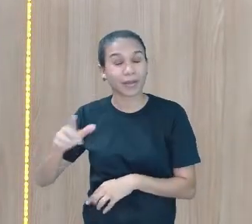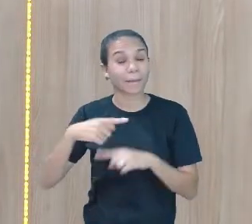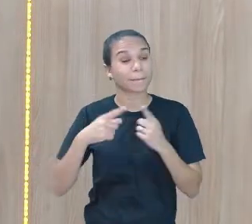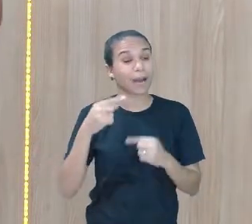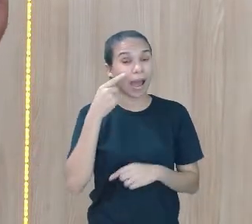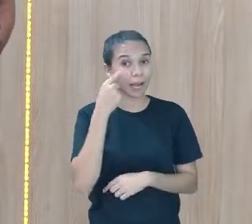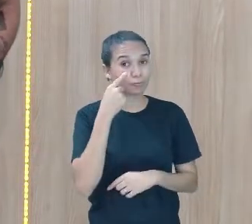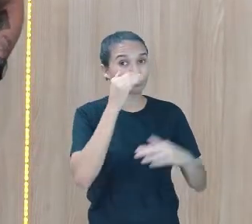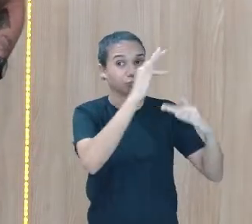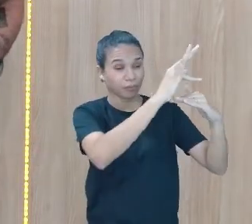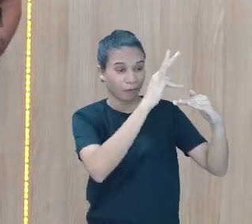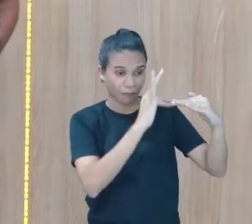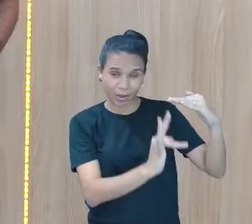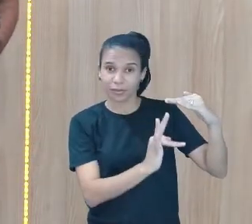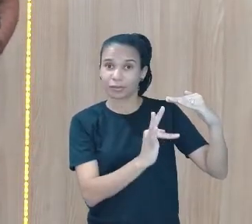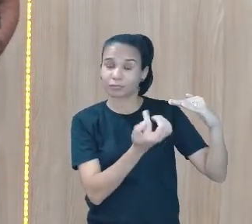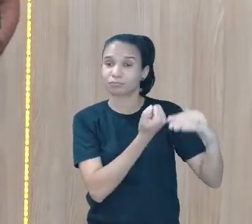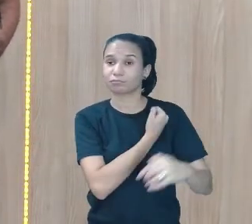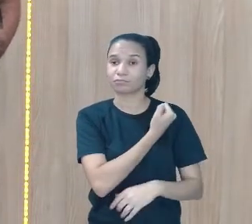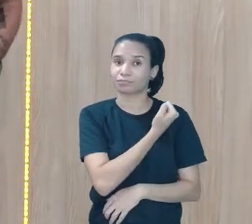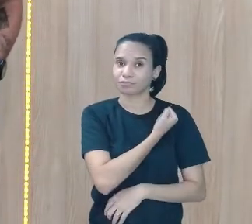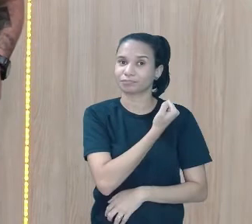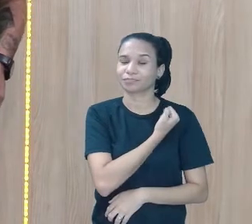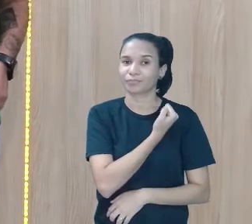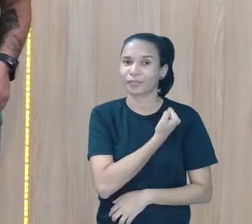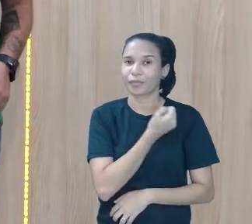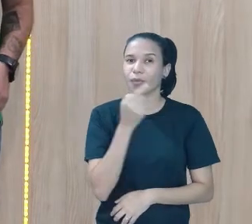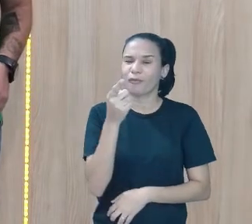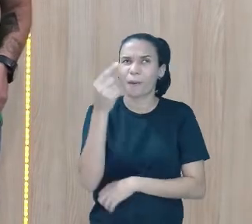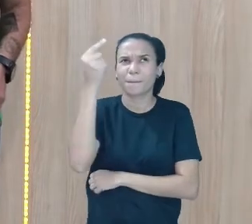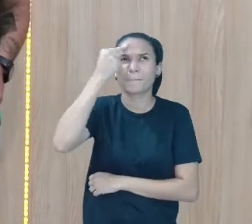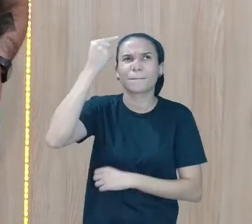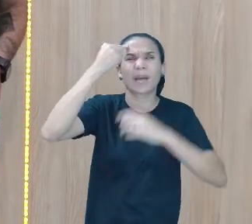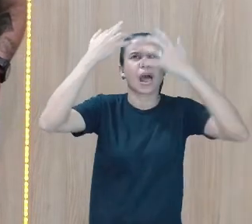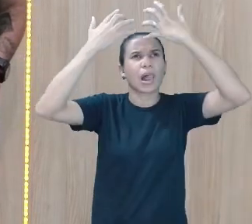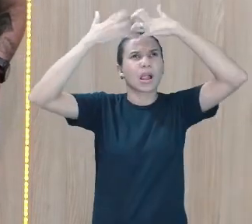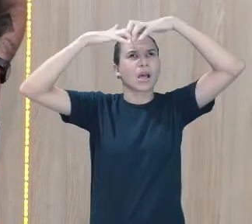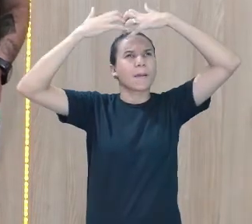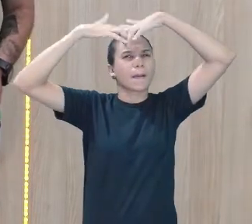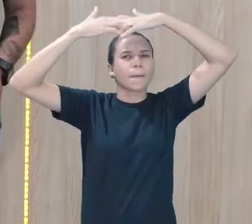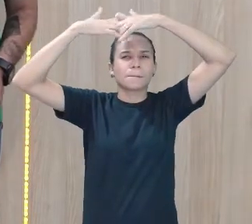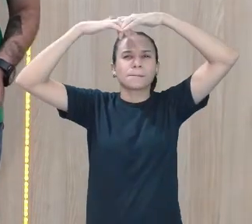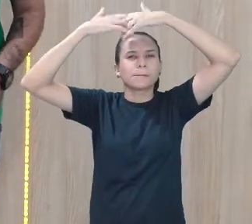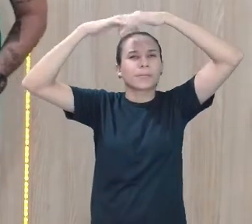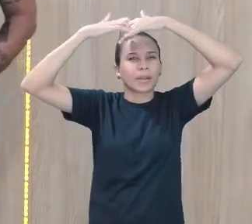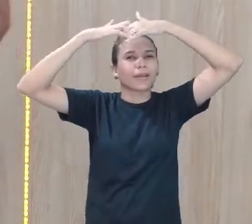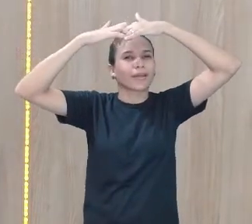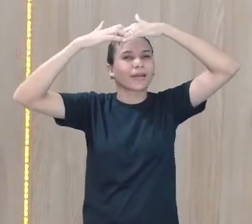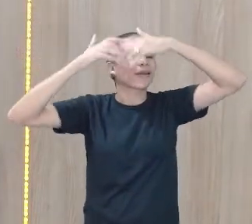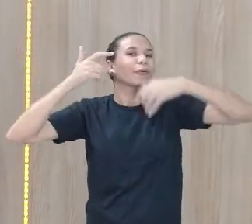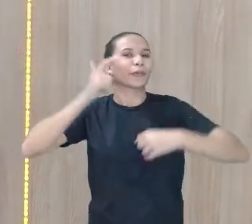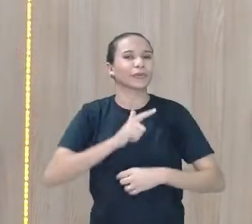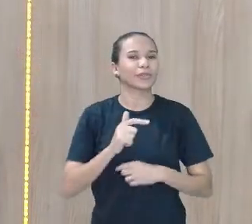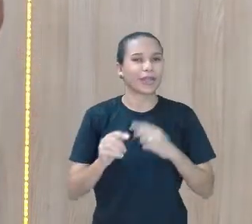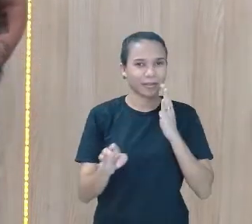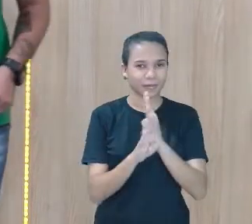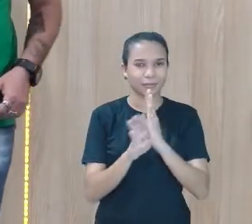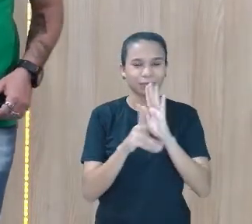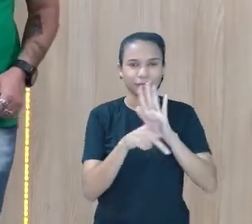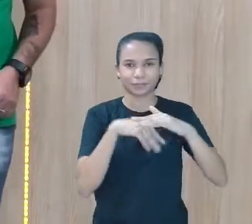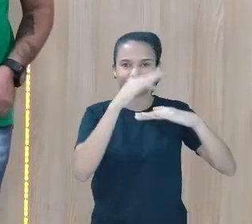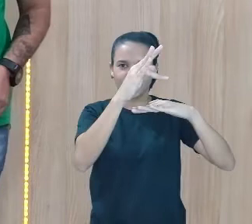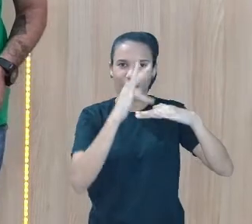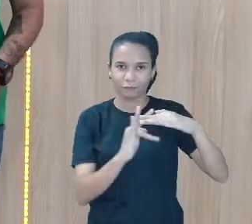fração aqui, esse número na forma decimal, se você pensar um pouquinho como faz o contrário, você vai encontrar a